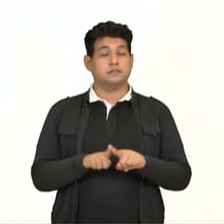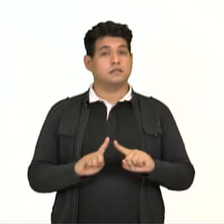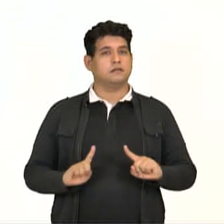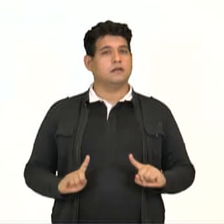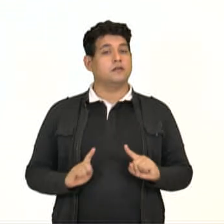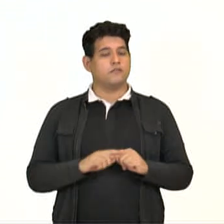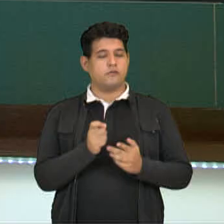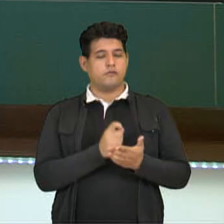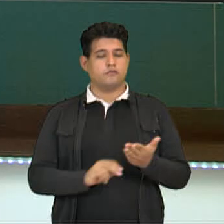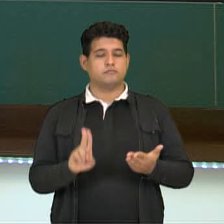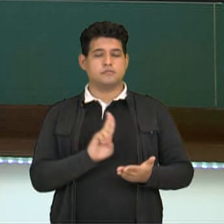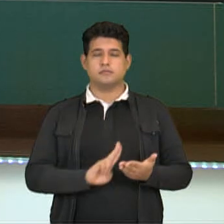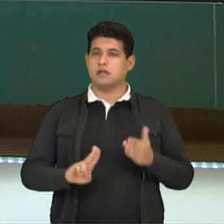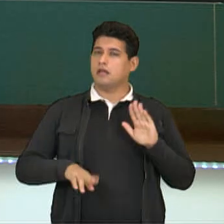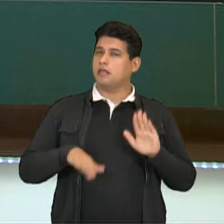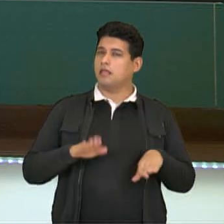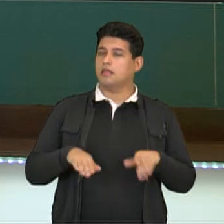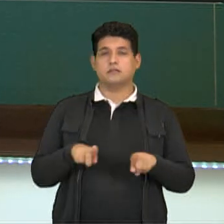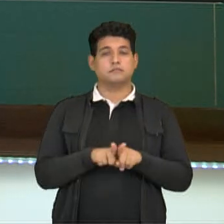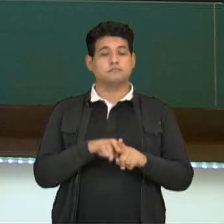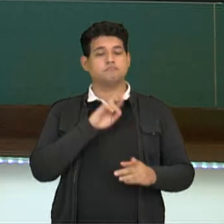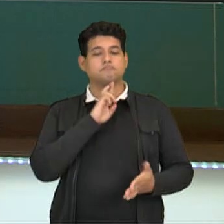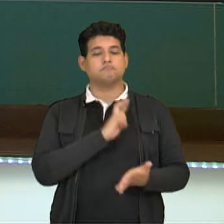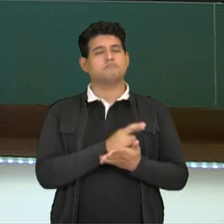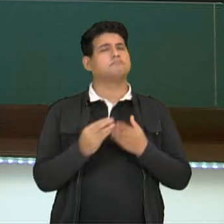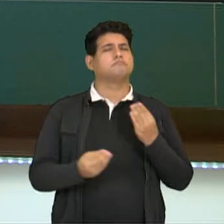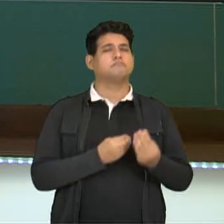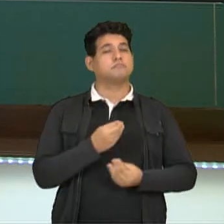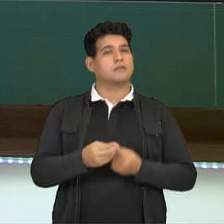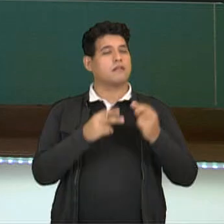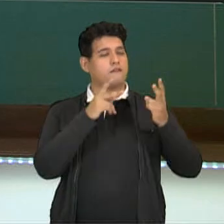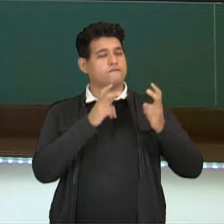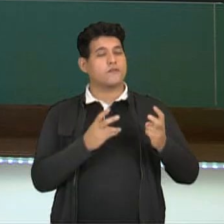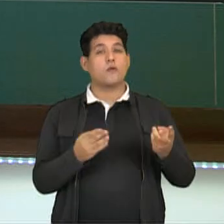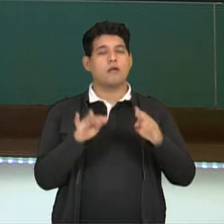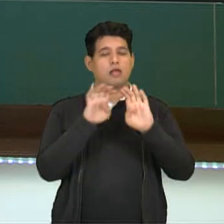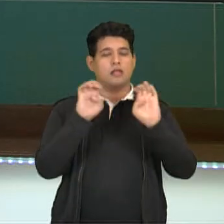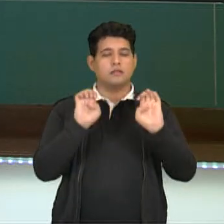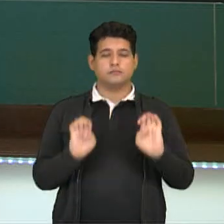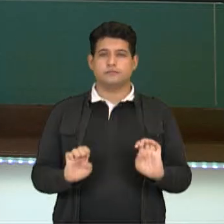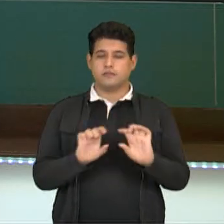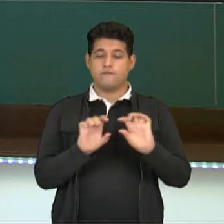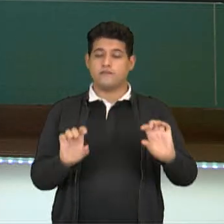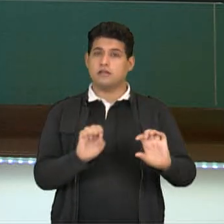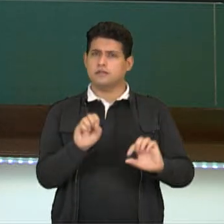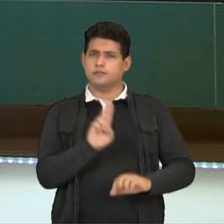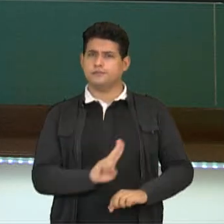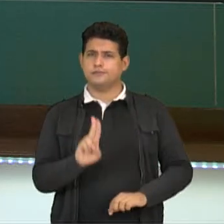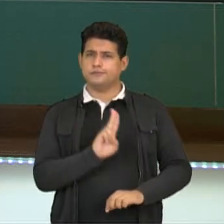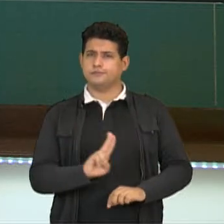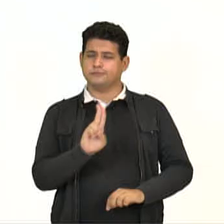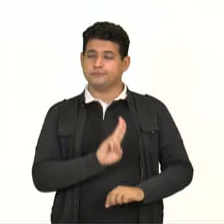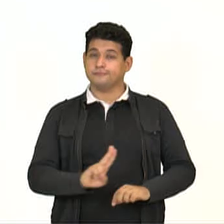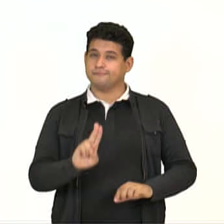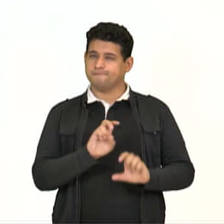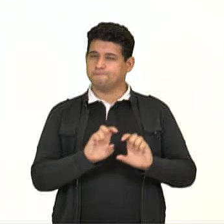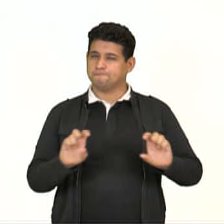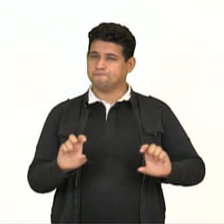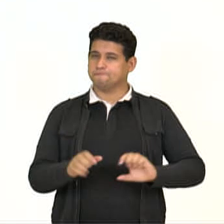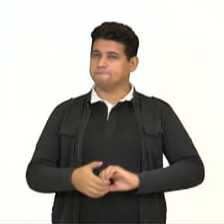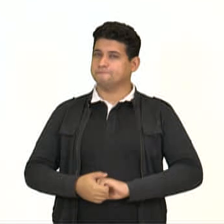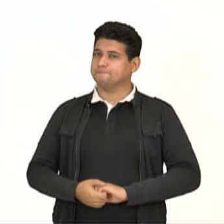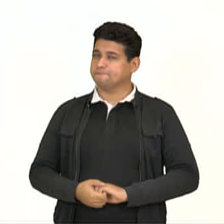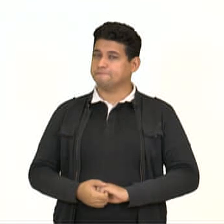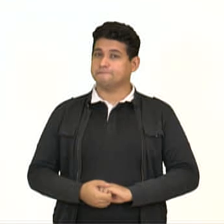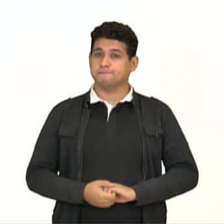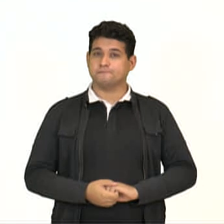só vou colocar algumas possibilidades de resposta para você conferir a estrutura da frase se você colocou dessa forma, tá?